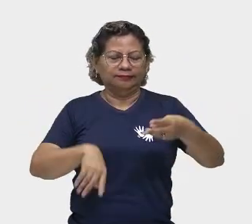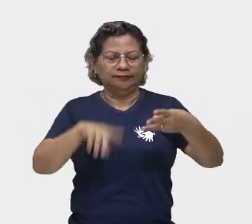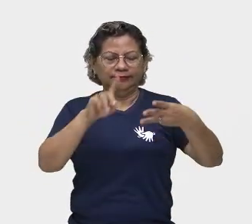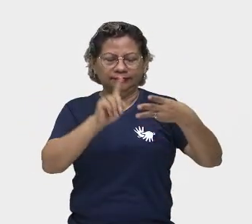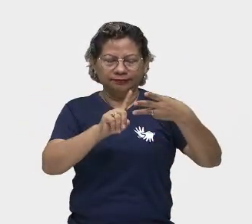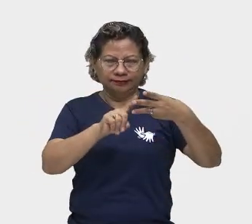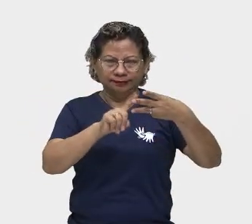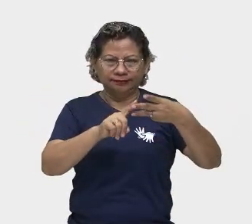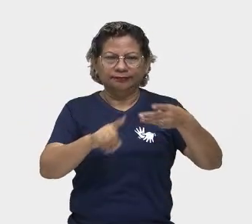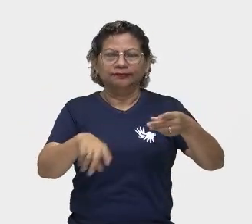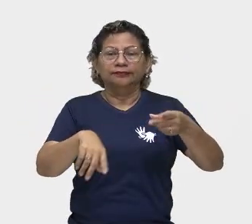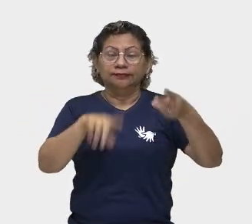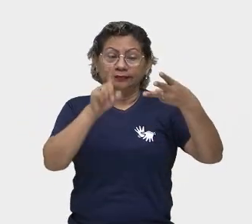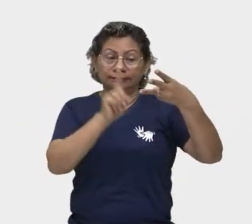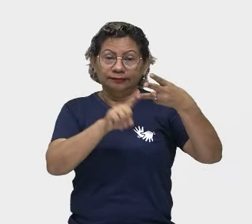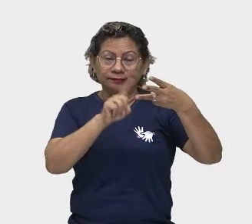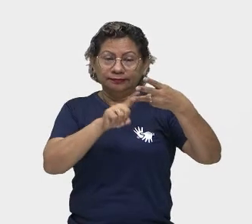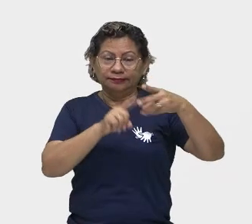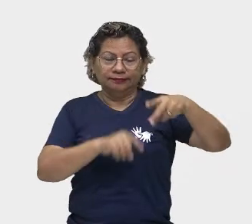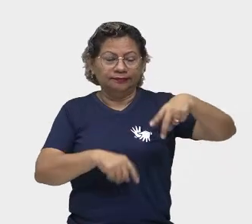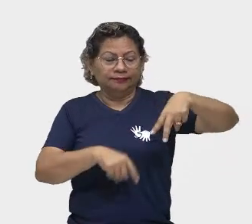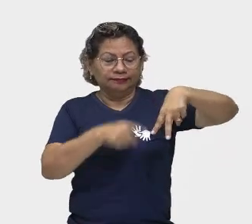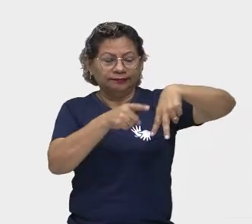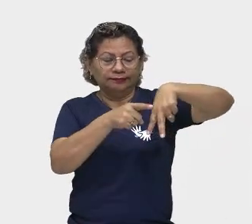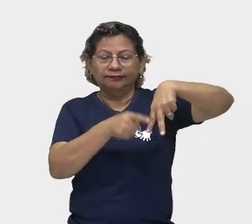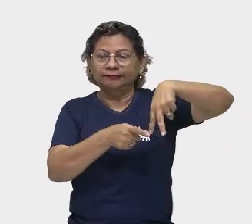superiores e membros inferiores